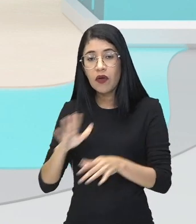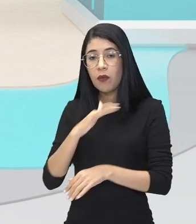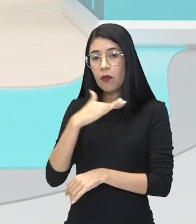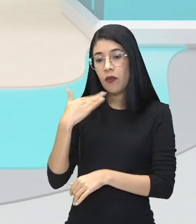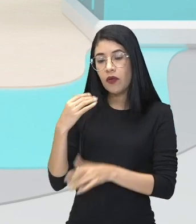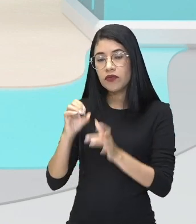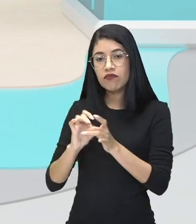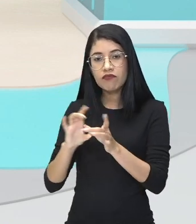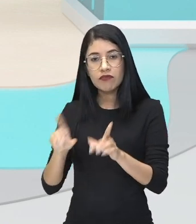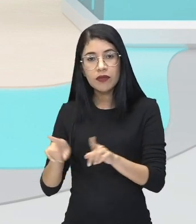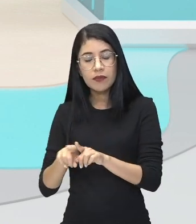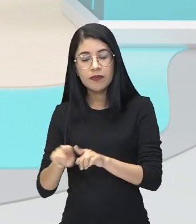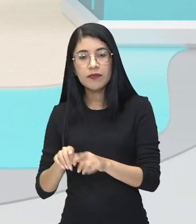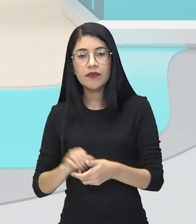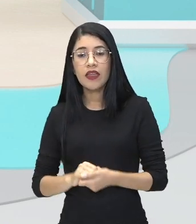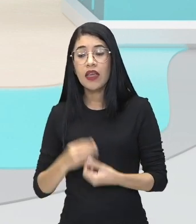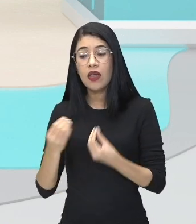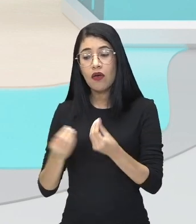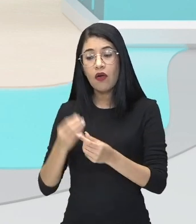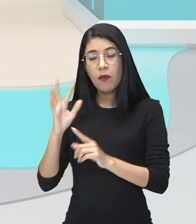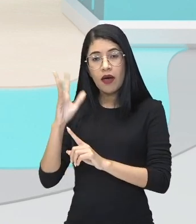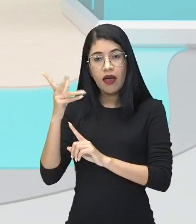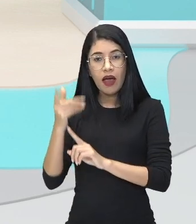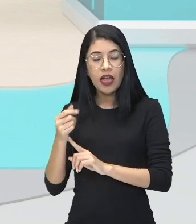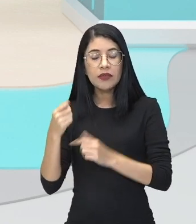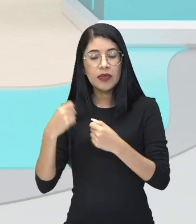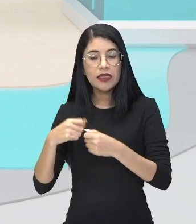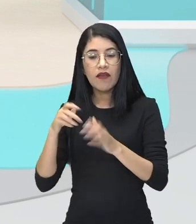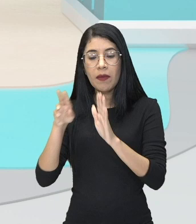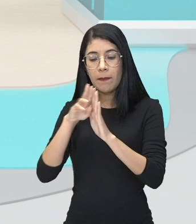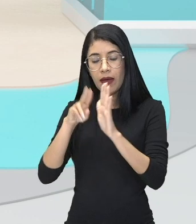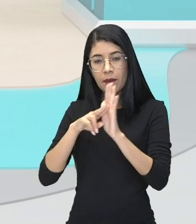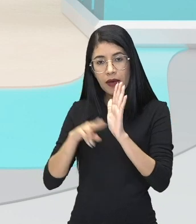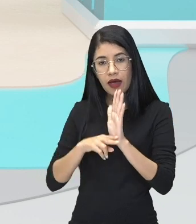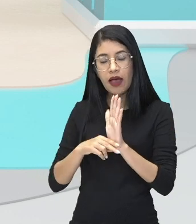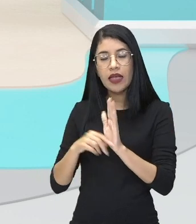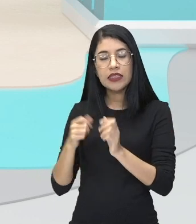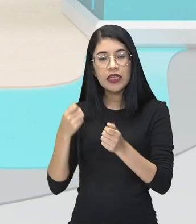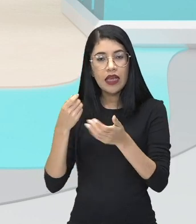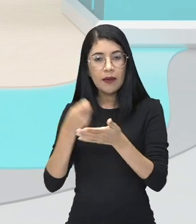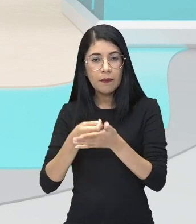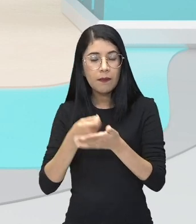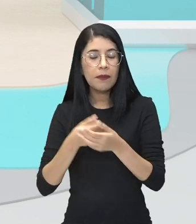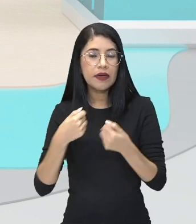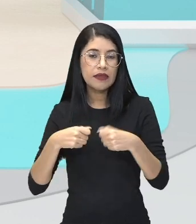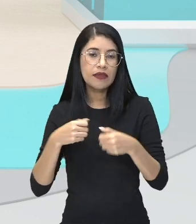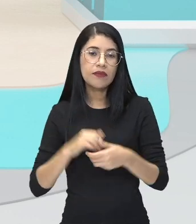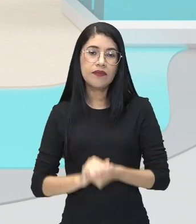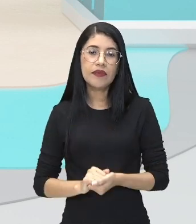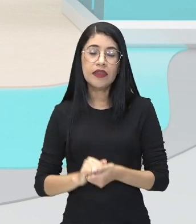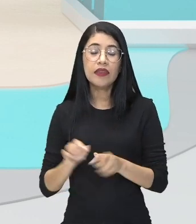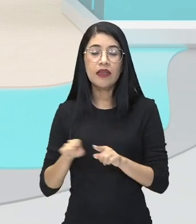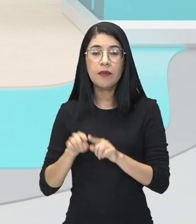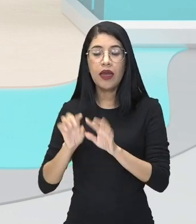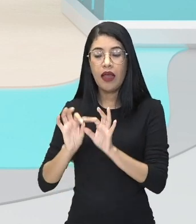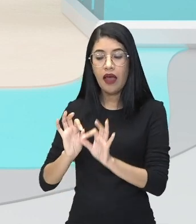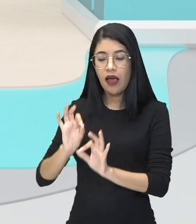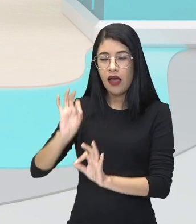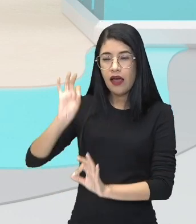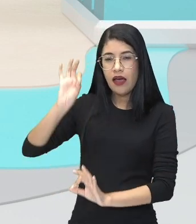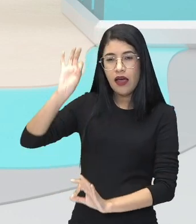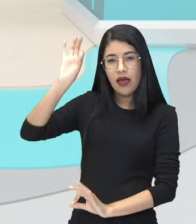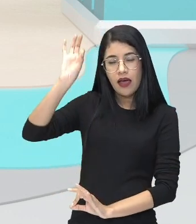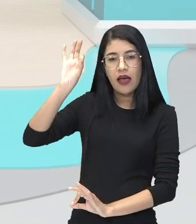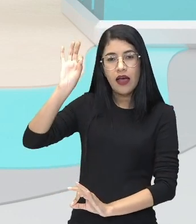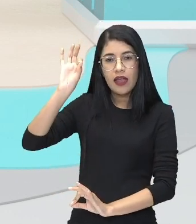determinava como a arte daquele período tinha que ser feita. Então, ele era retratado em maior tamanho, ele e a